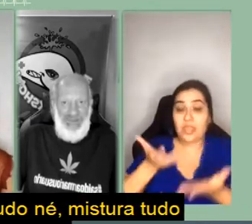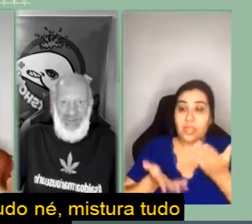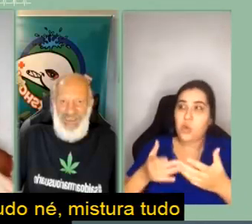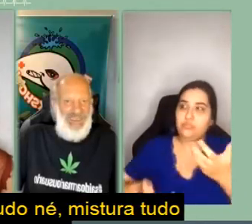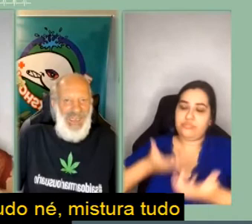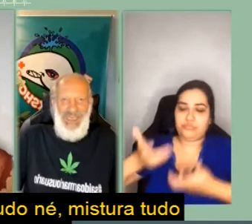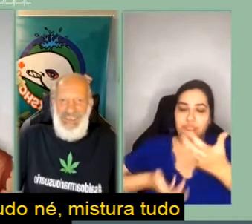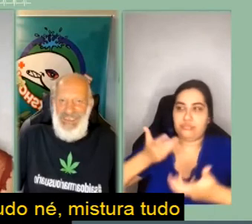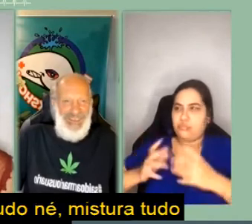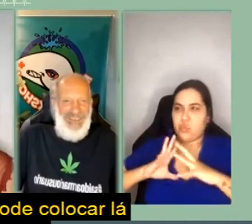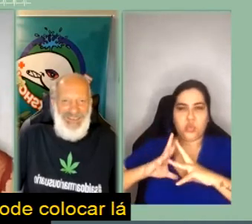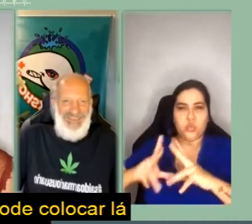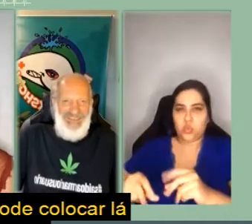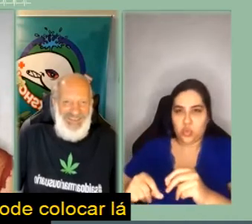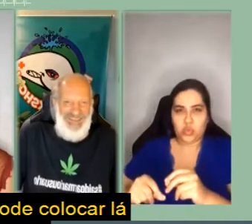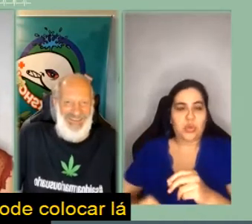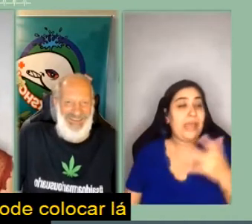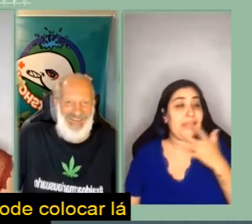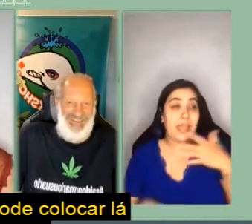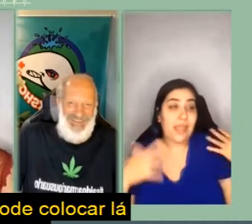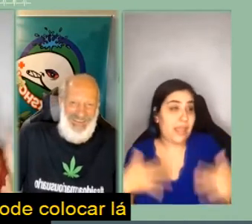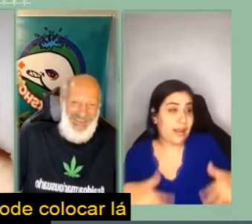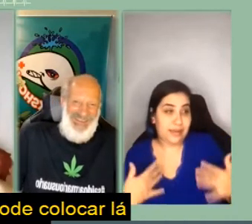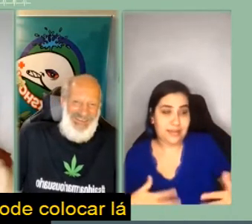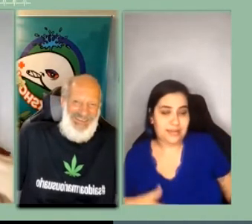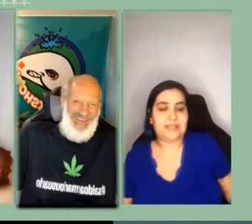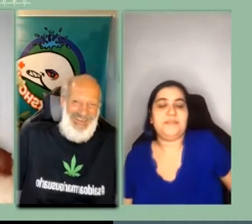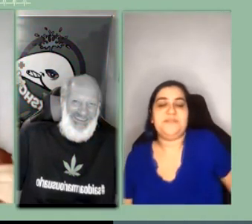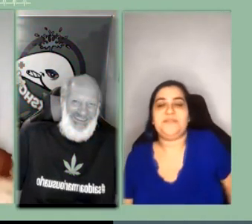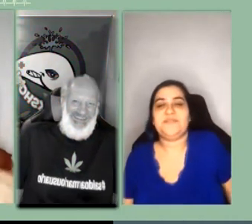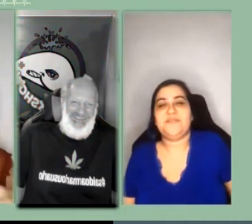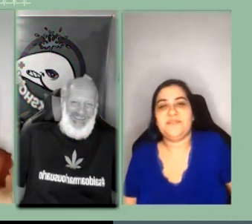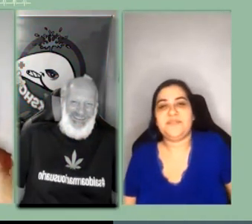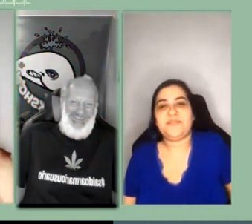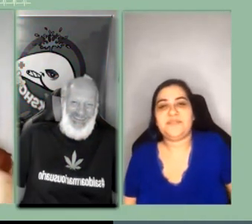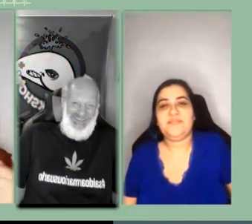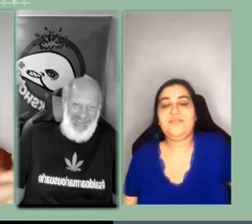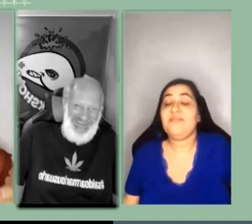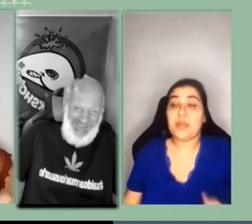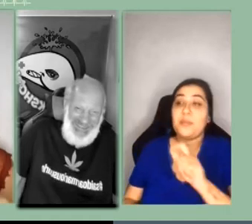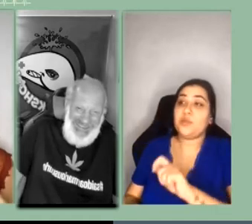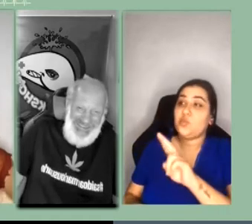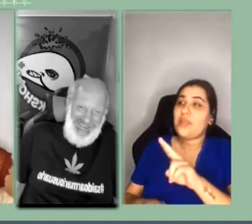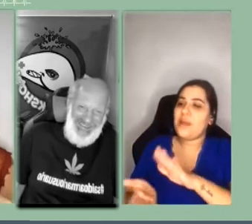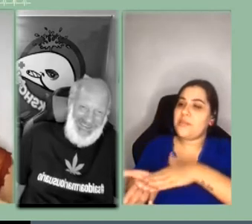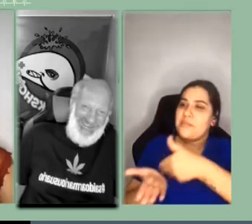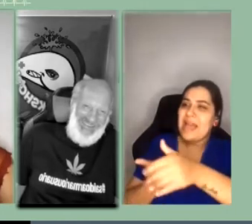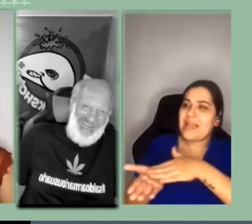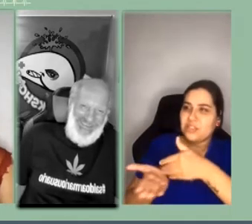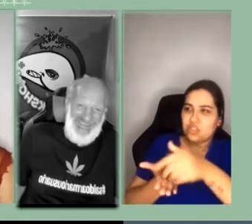com tudo, né? Que delícia! Tudo. E aí você pode colocar lá, utilizar essa pasta na